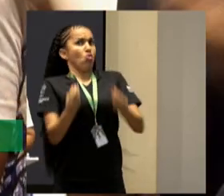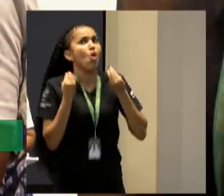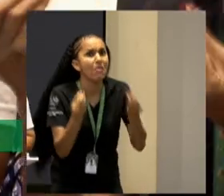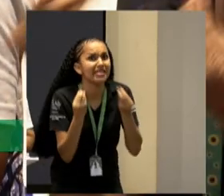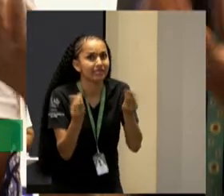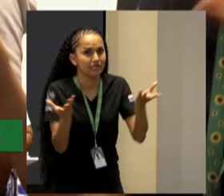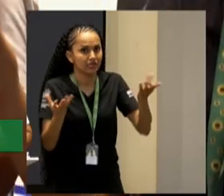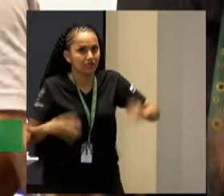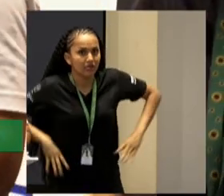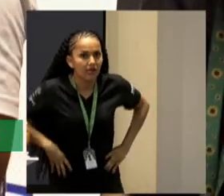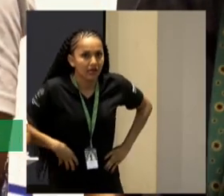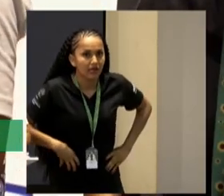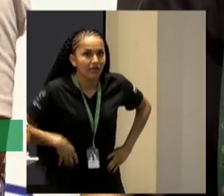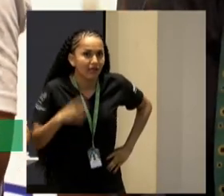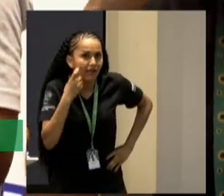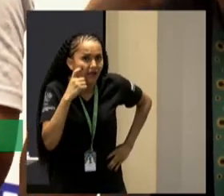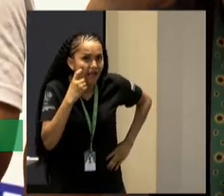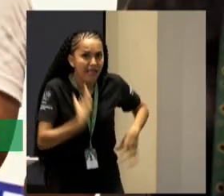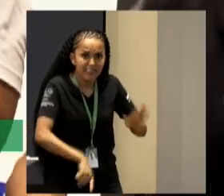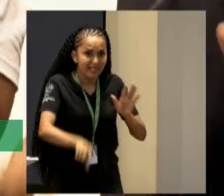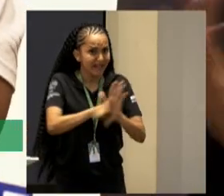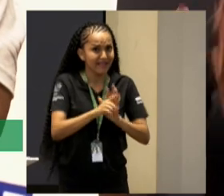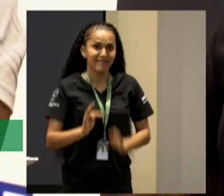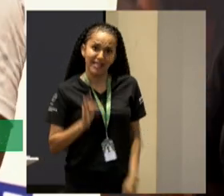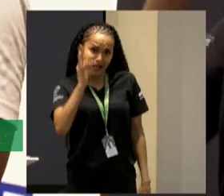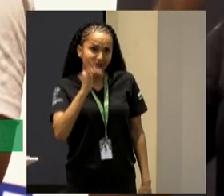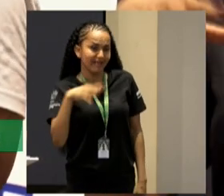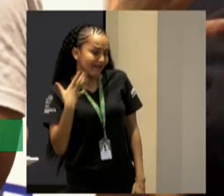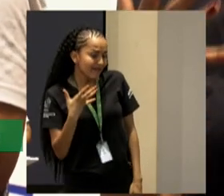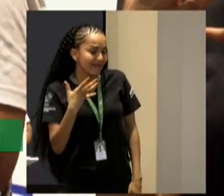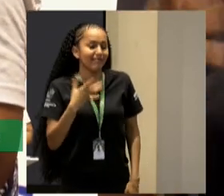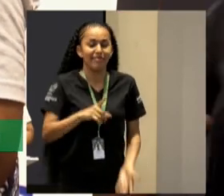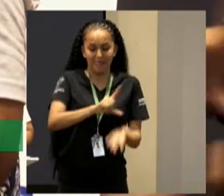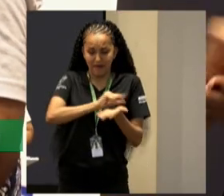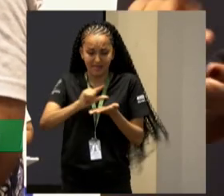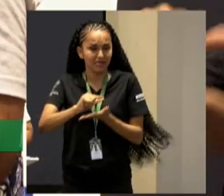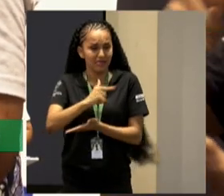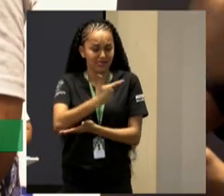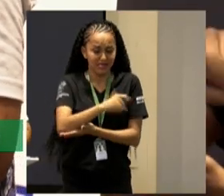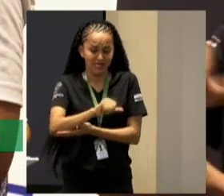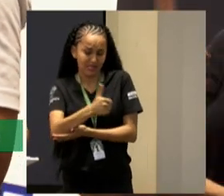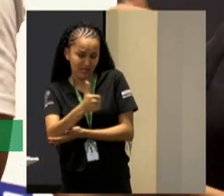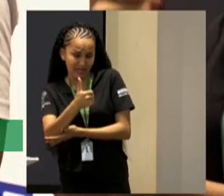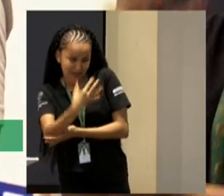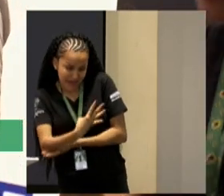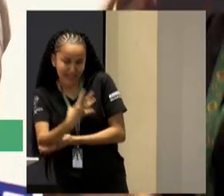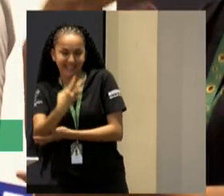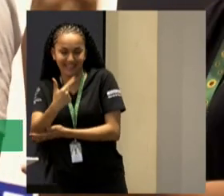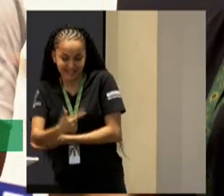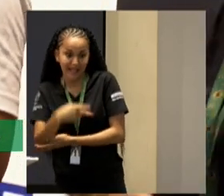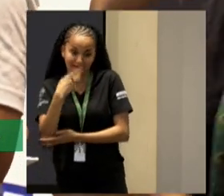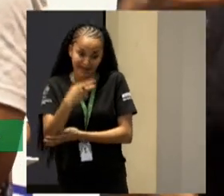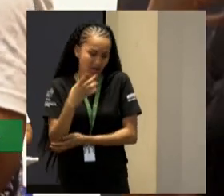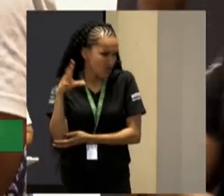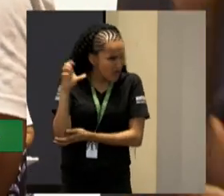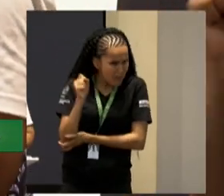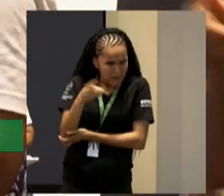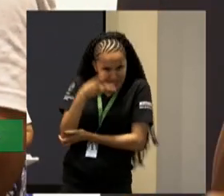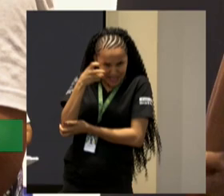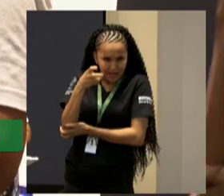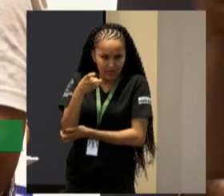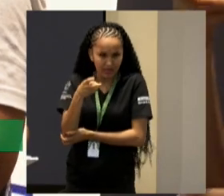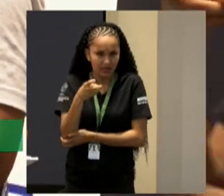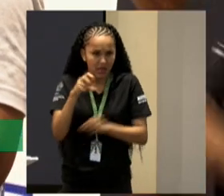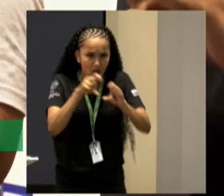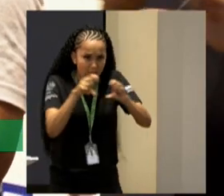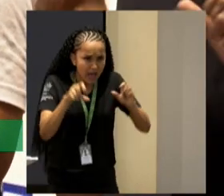assim, Jeruzi? Na Constituição Federal, no artigo 242, eu estou ouvindo ela falando, no